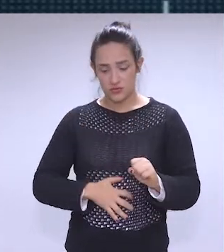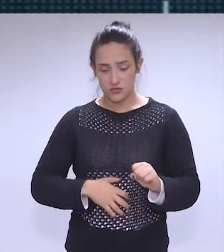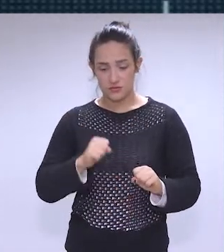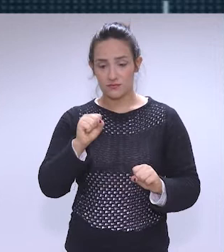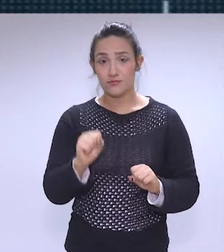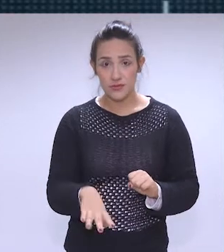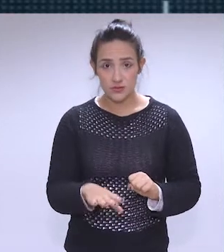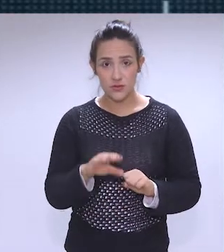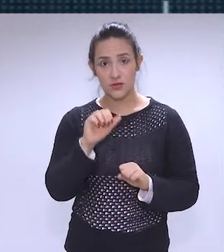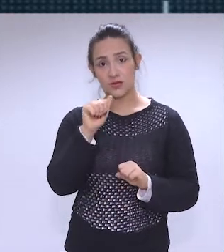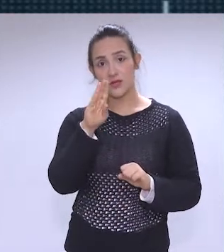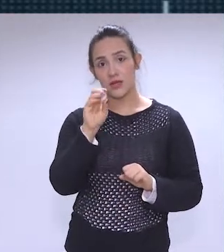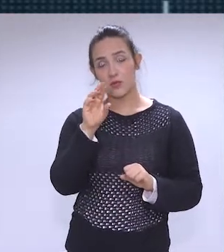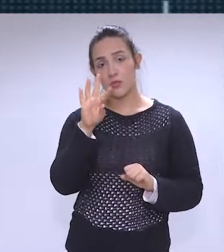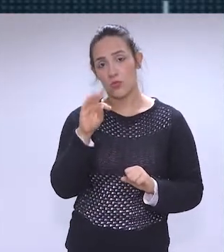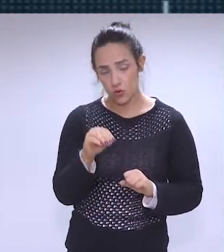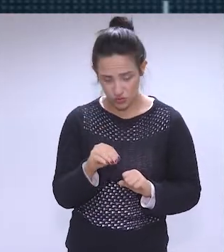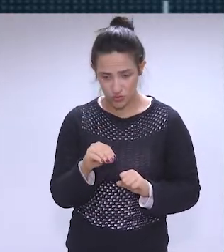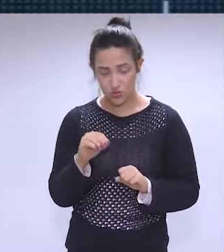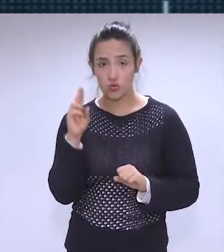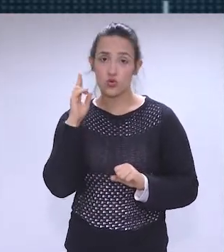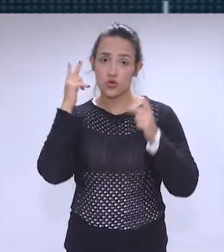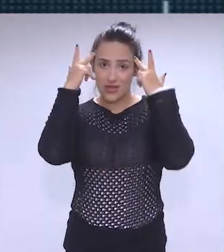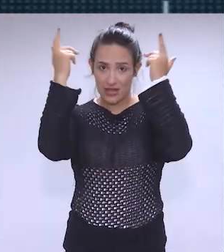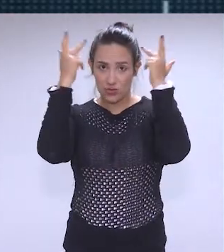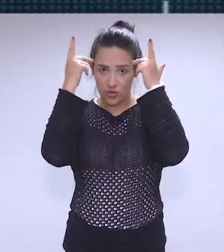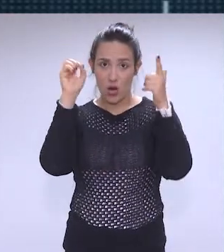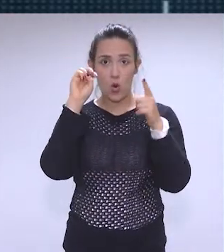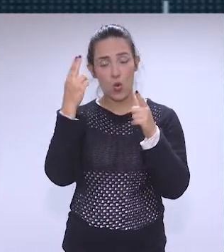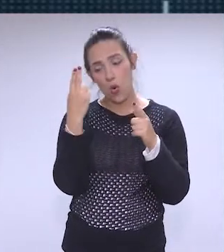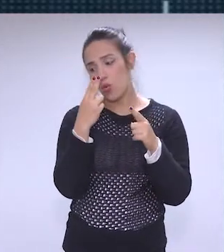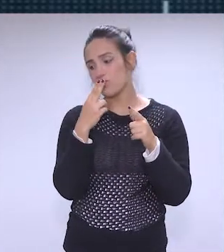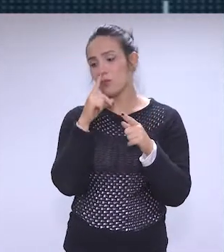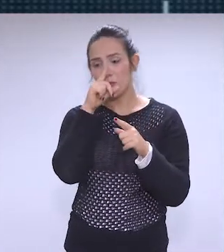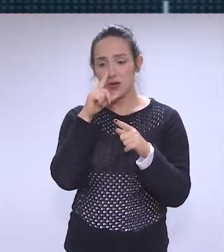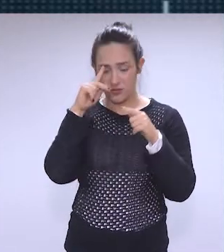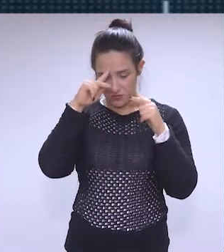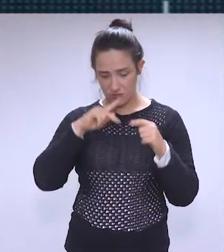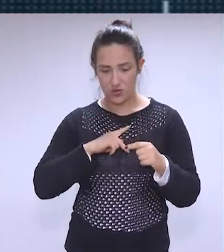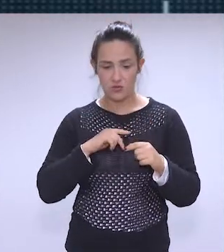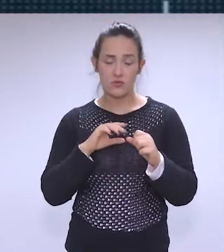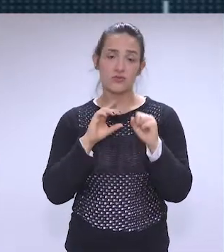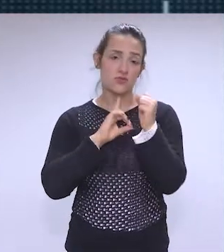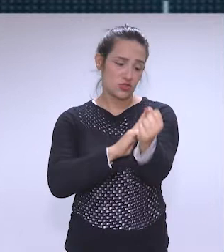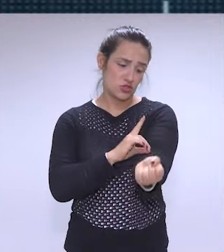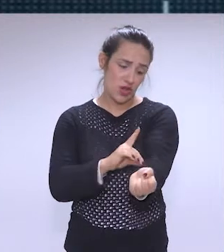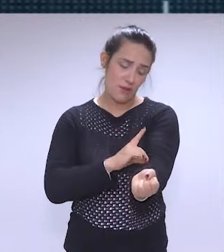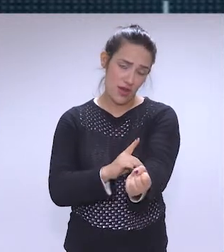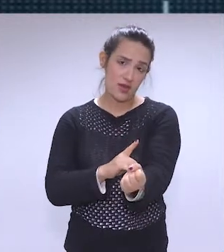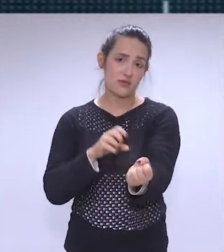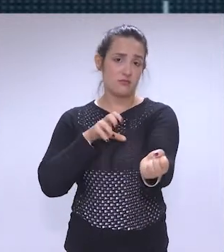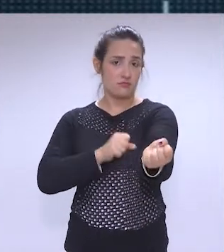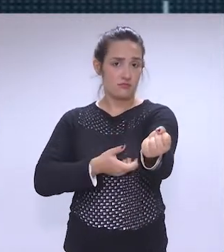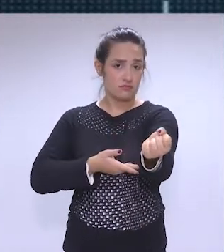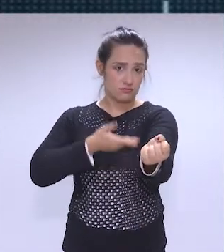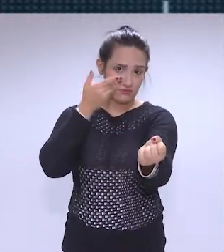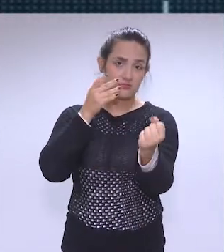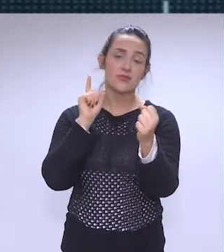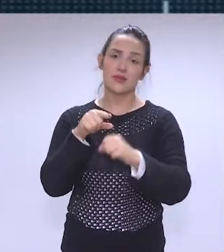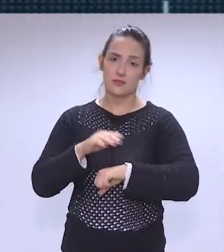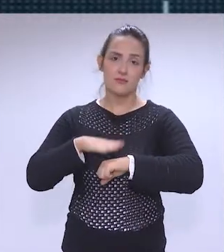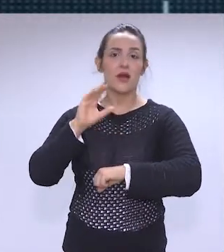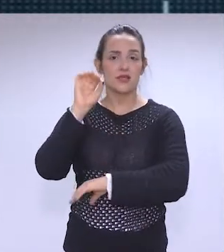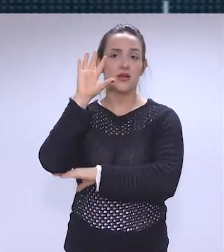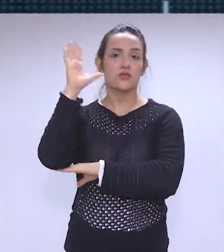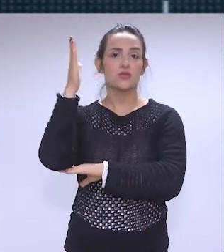espontâneo, nestes casos, pode ocorrer com mais frequência. Desequilíbrios hormonais, diabetes e doenças hipertensivas também são